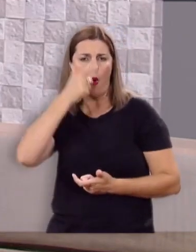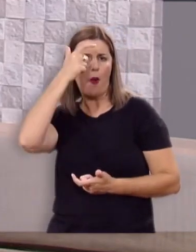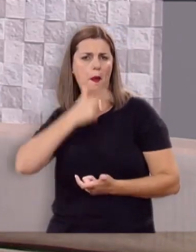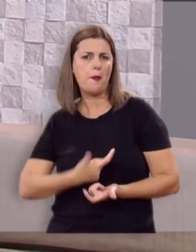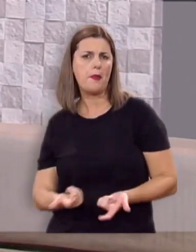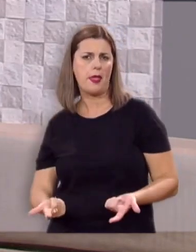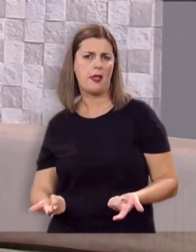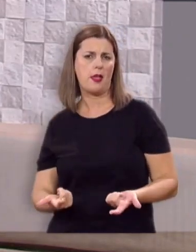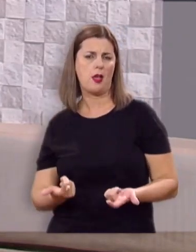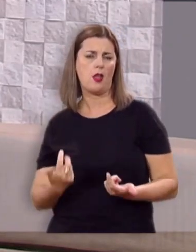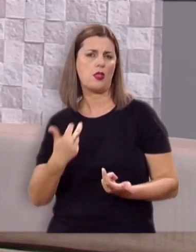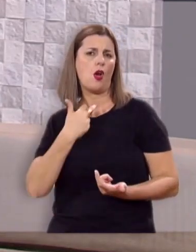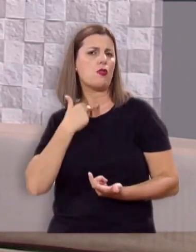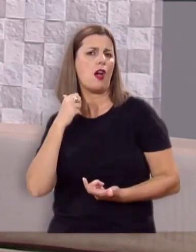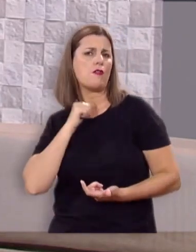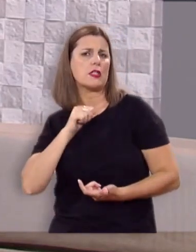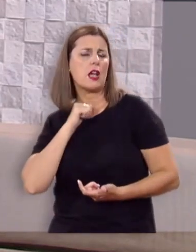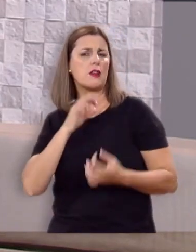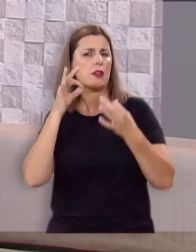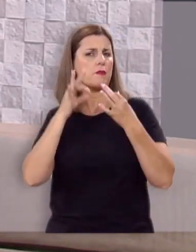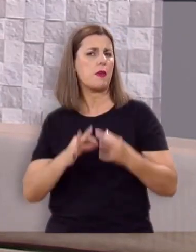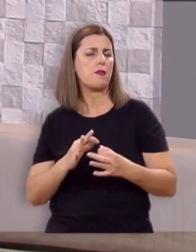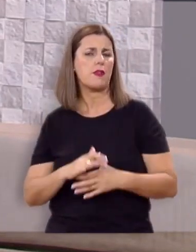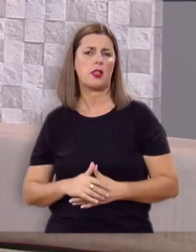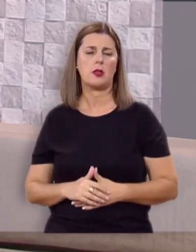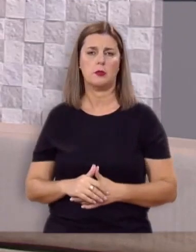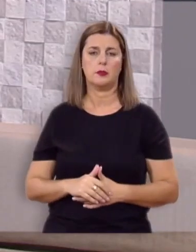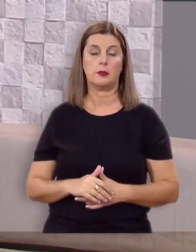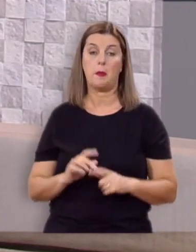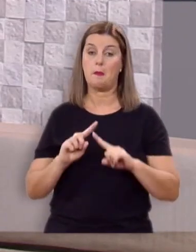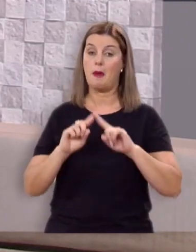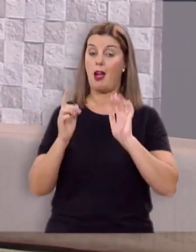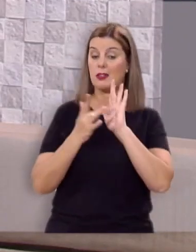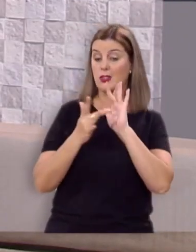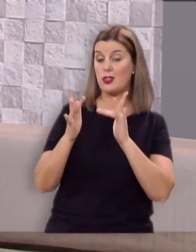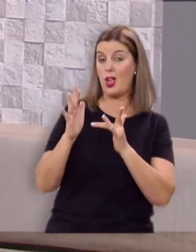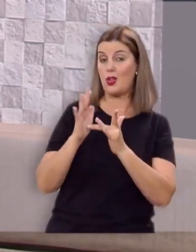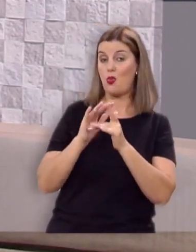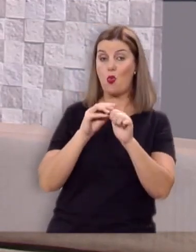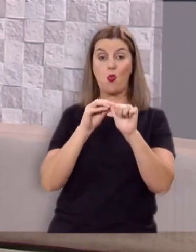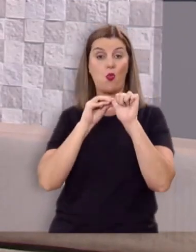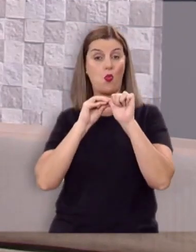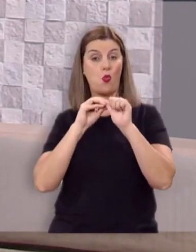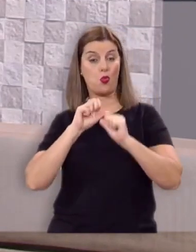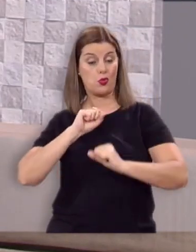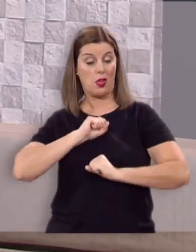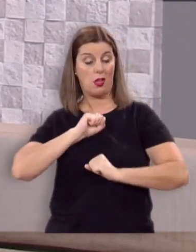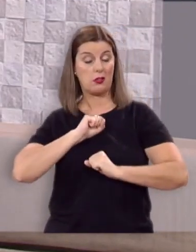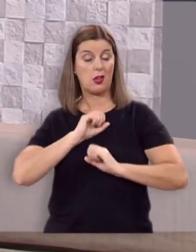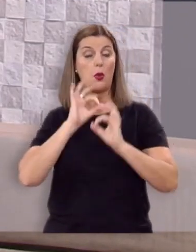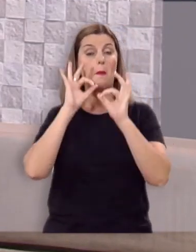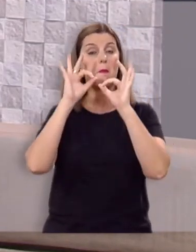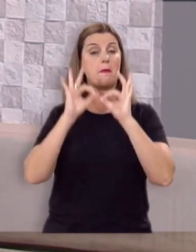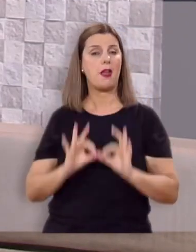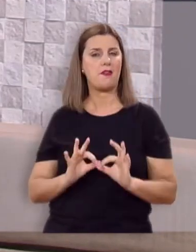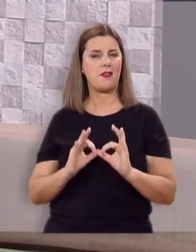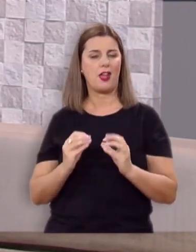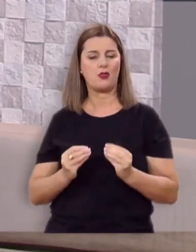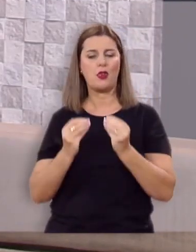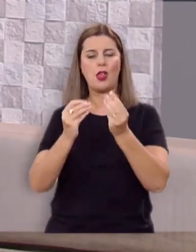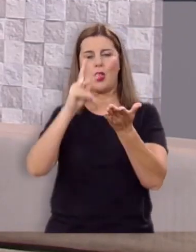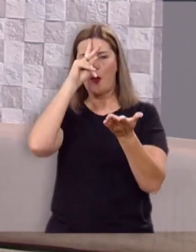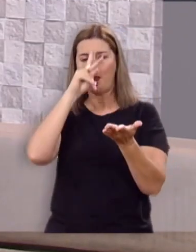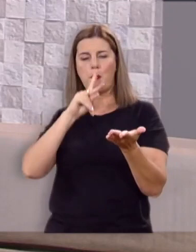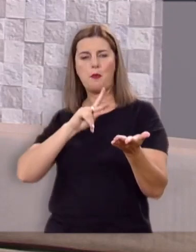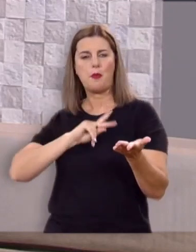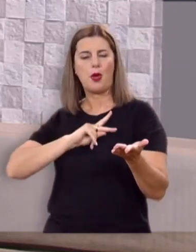imperfeitos, fazendo sacrifícios imperfeitos. Mas Jesus é o sacerdote perfeito, que